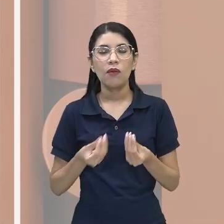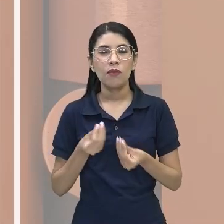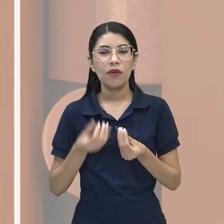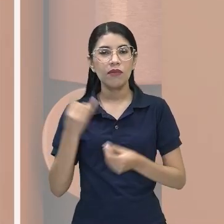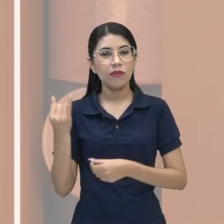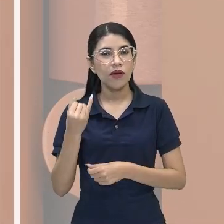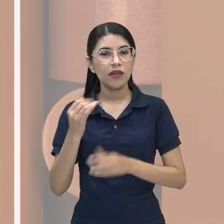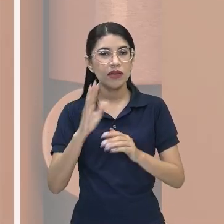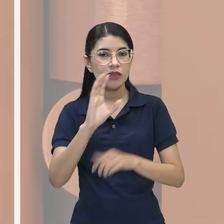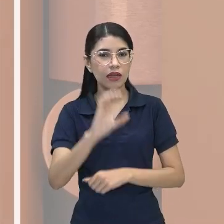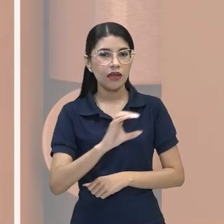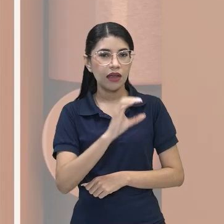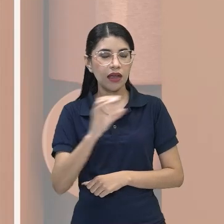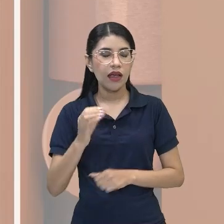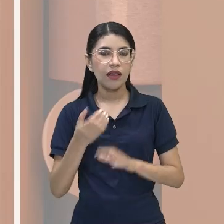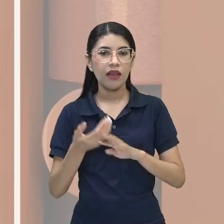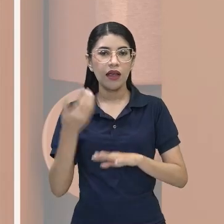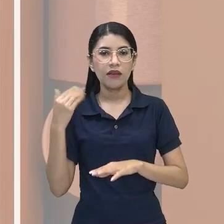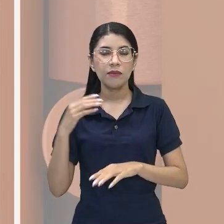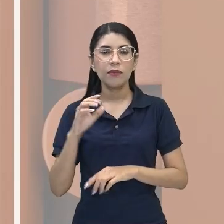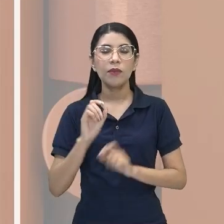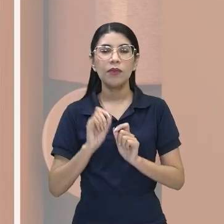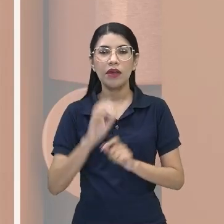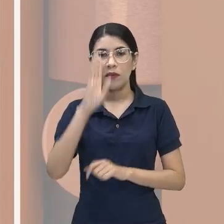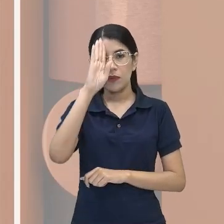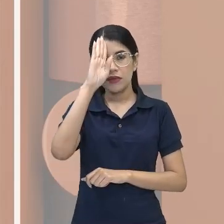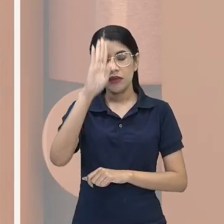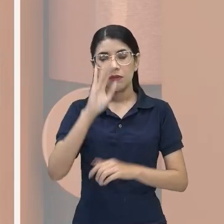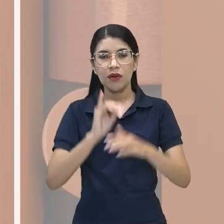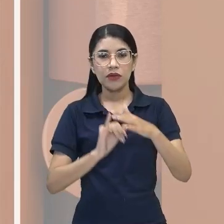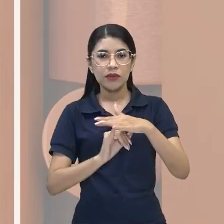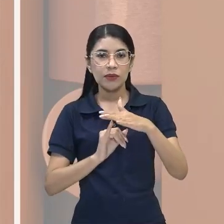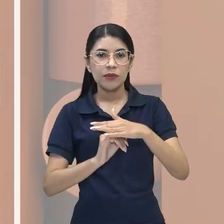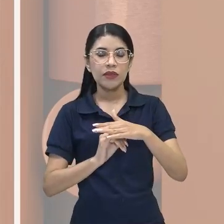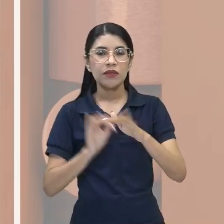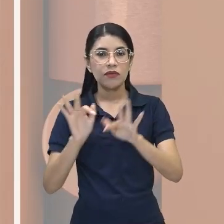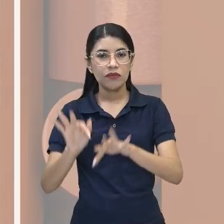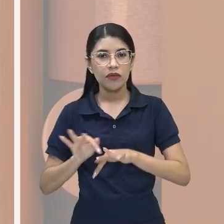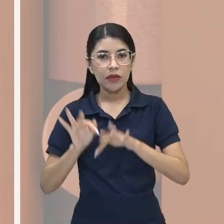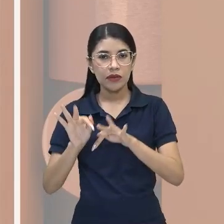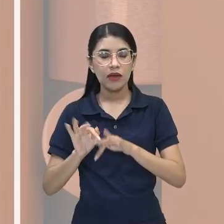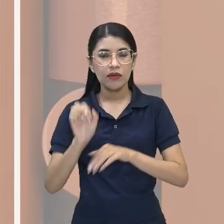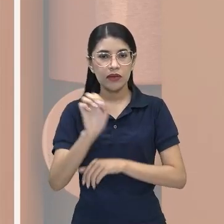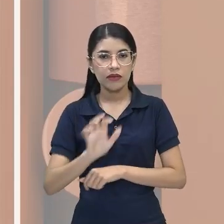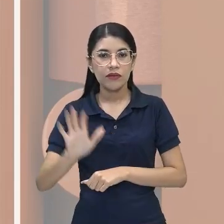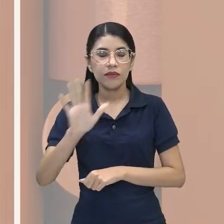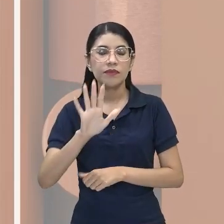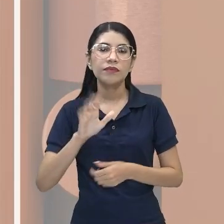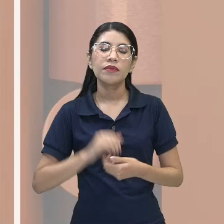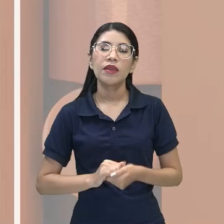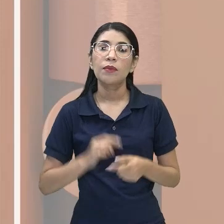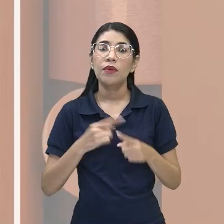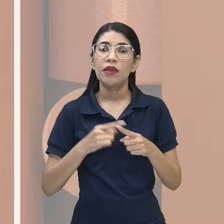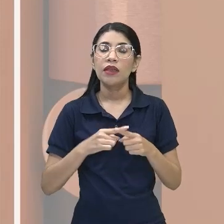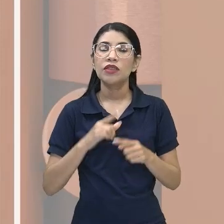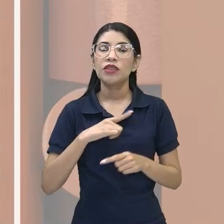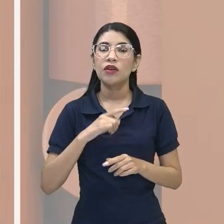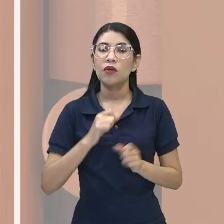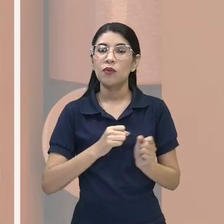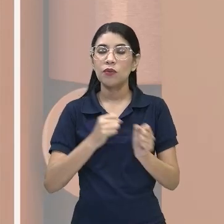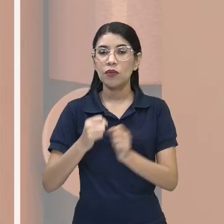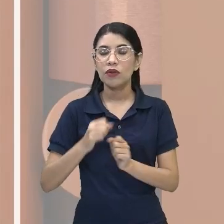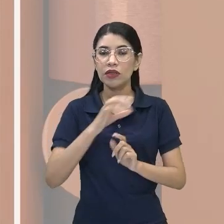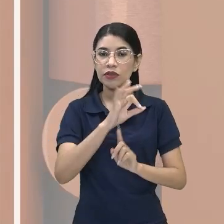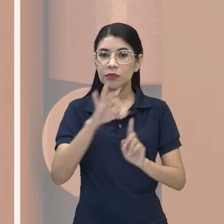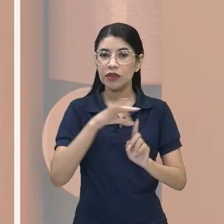Igreja Católica como a grande senhora feudal da Europa naquele momento. Detinha um poder tanto espiritual como um